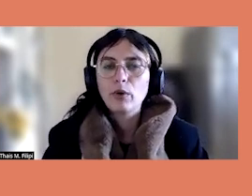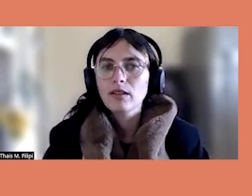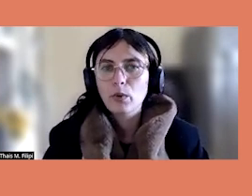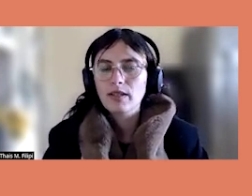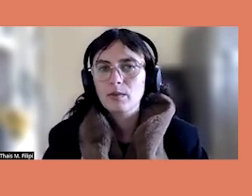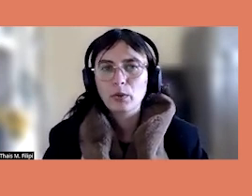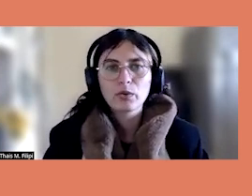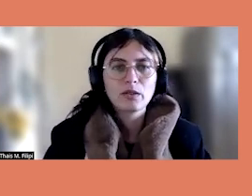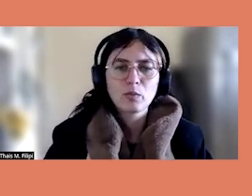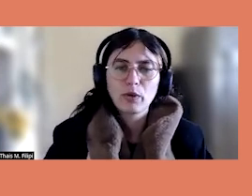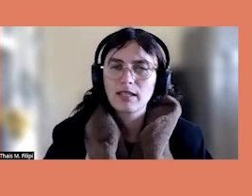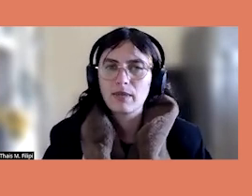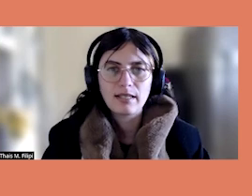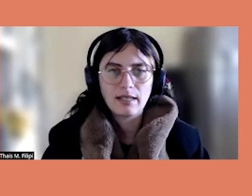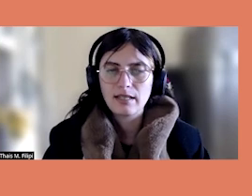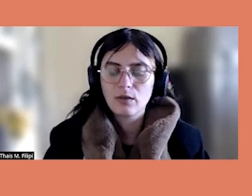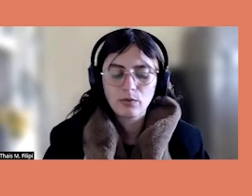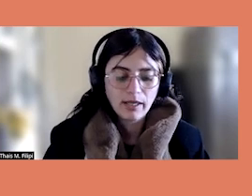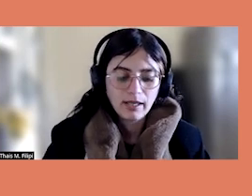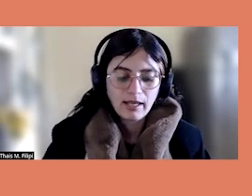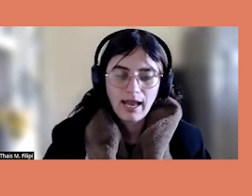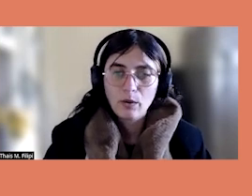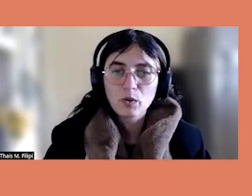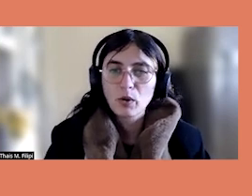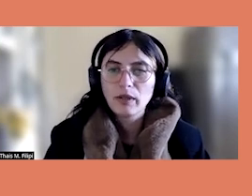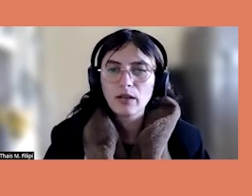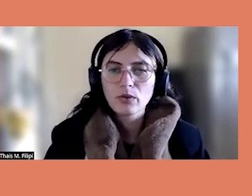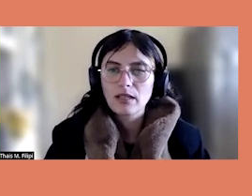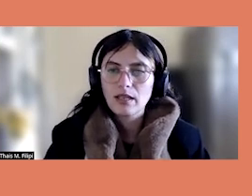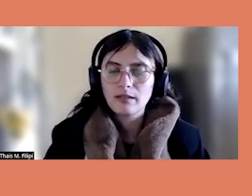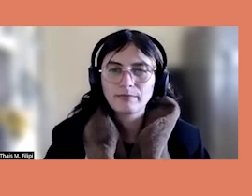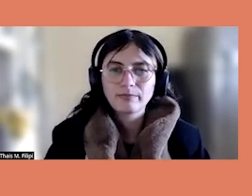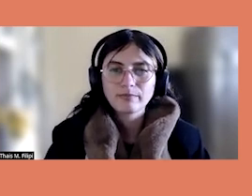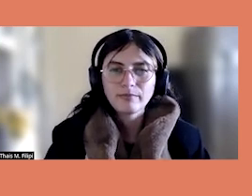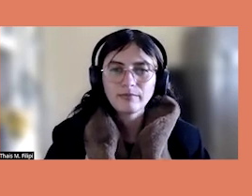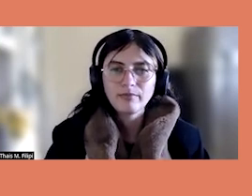encontrar muitas coisas produzidas por essa empresa, né? Eles são os pioneiros